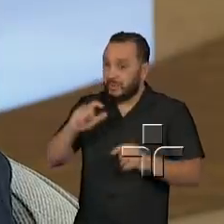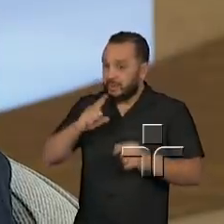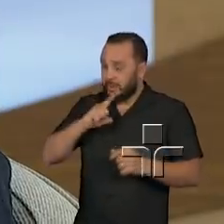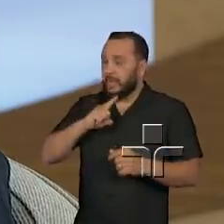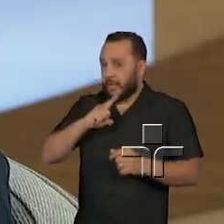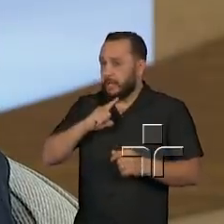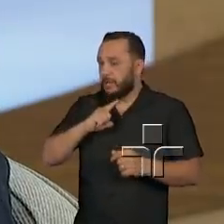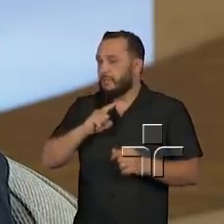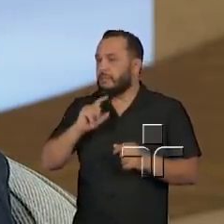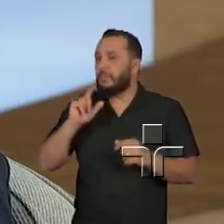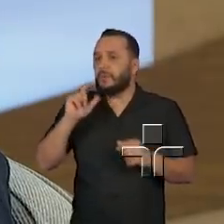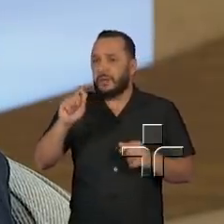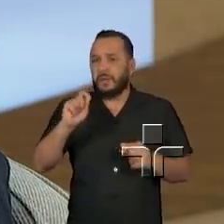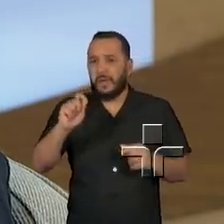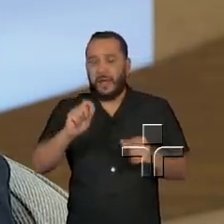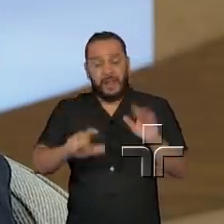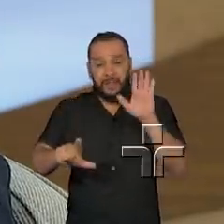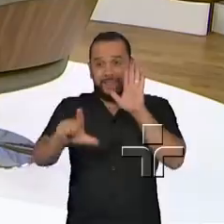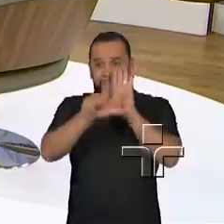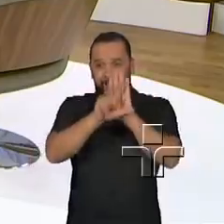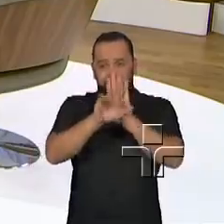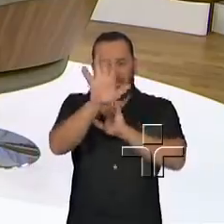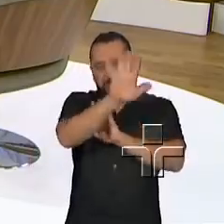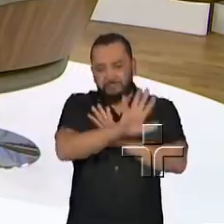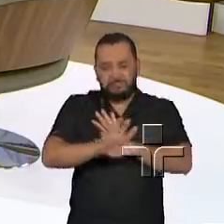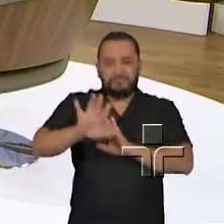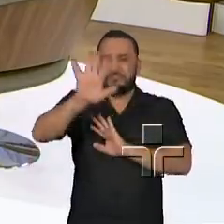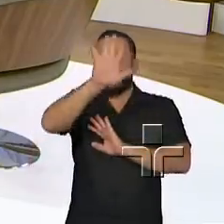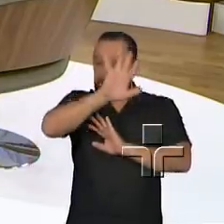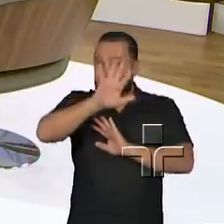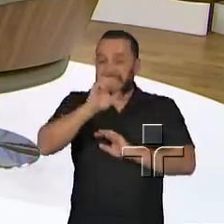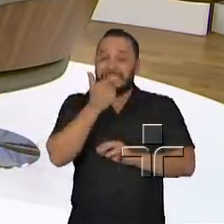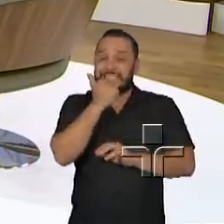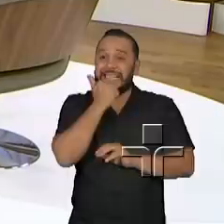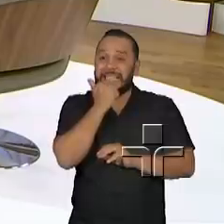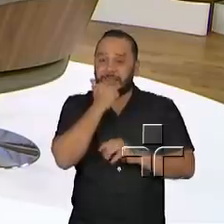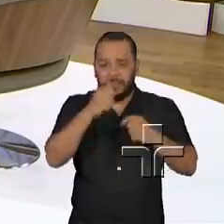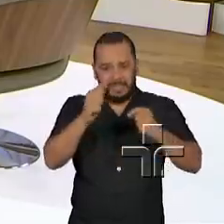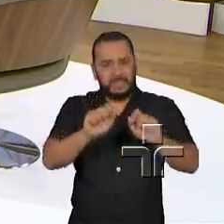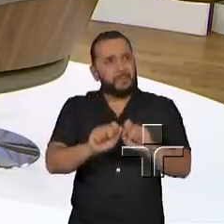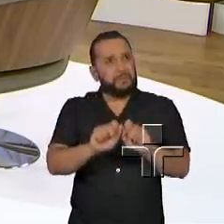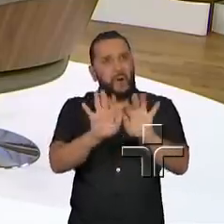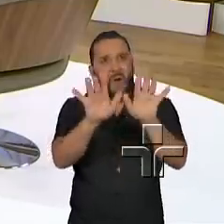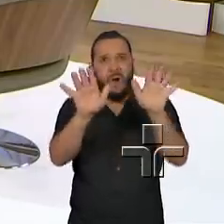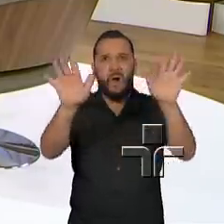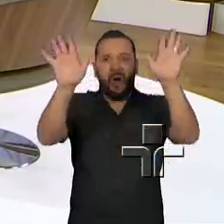ainda implementado. Isso precisa acontecer. Isso não pode estar à mercê